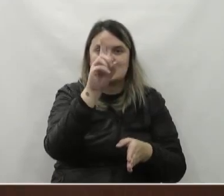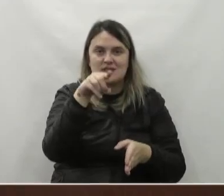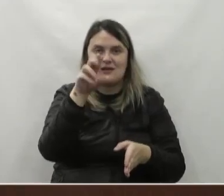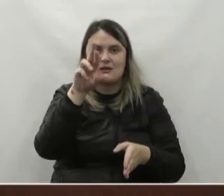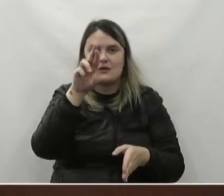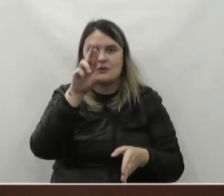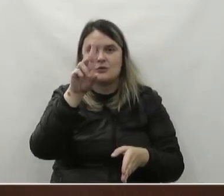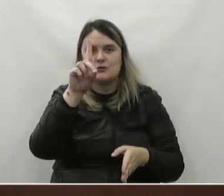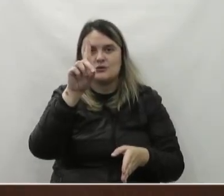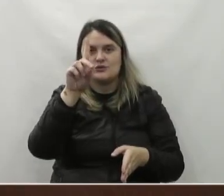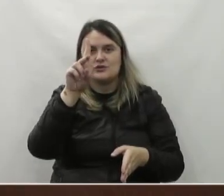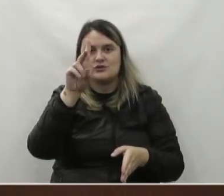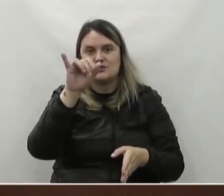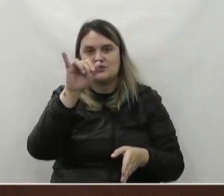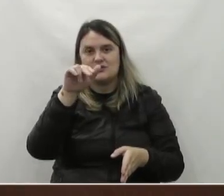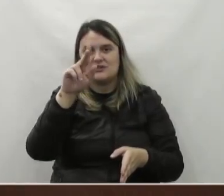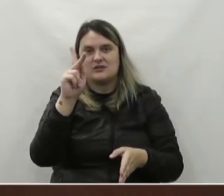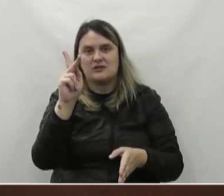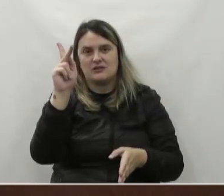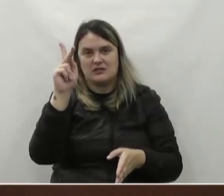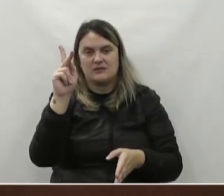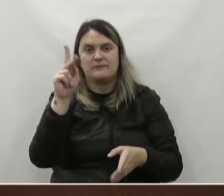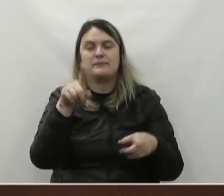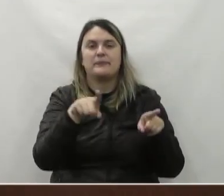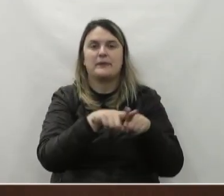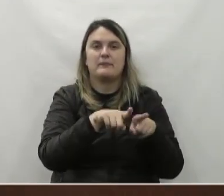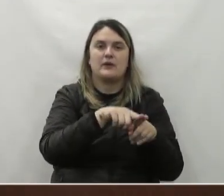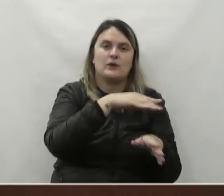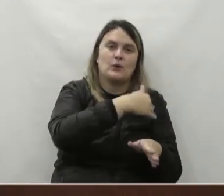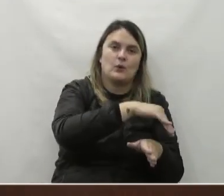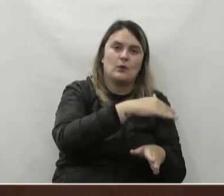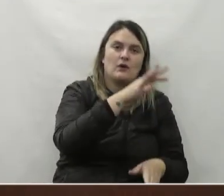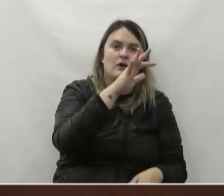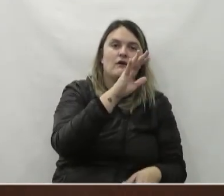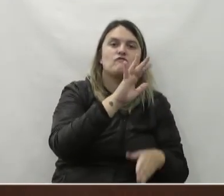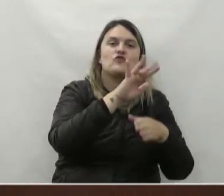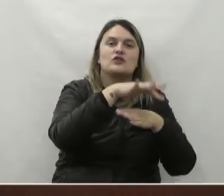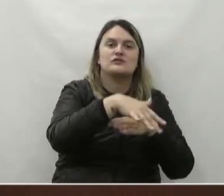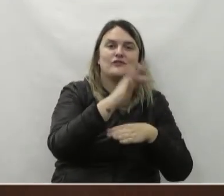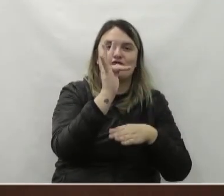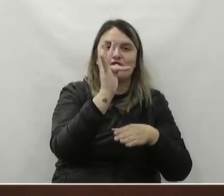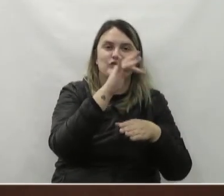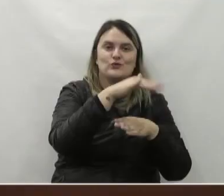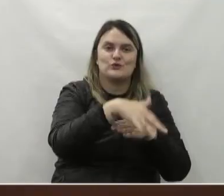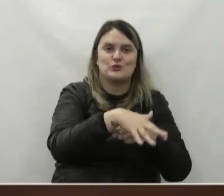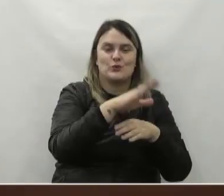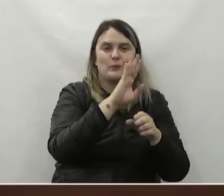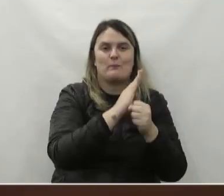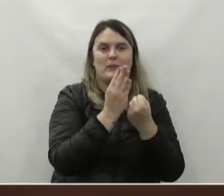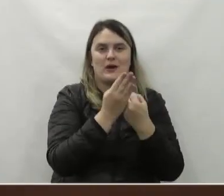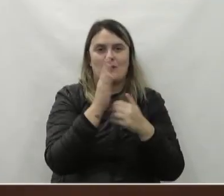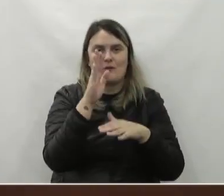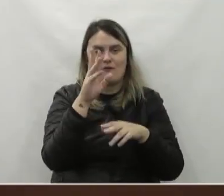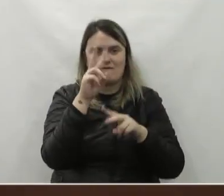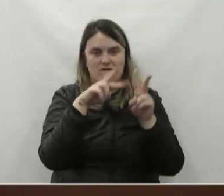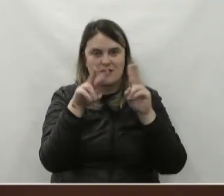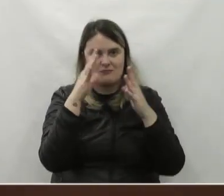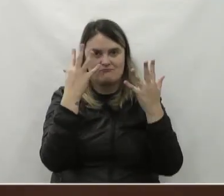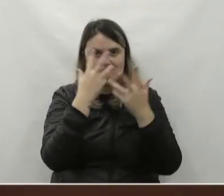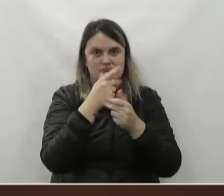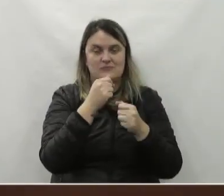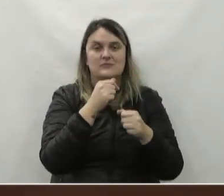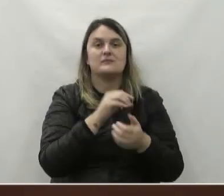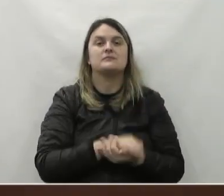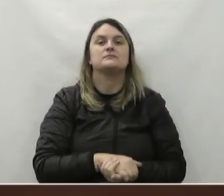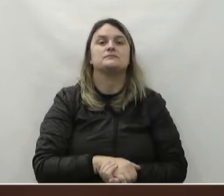ali no bairro São Brás. Também a rua Foz do Iguaçu, ali no bairro Bela Vista. E o outro pedido também referente ao